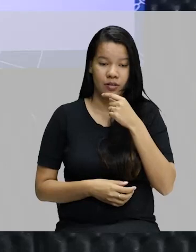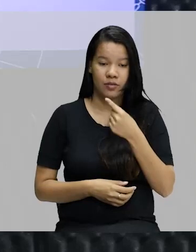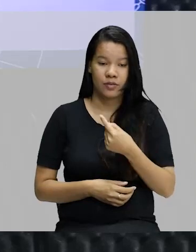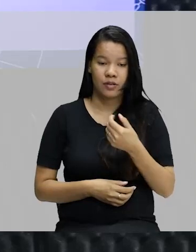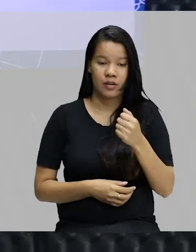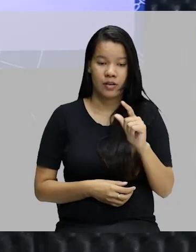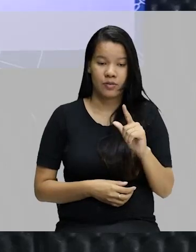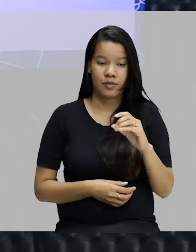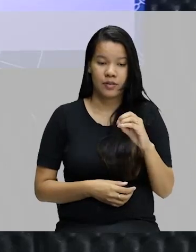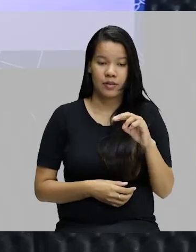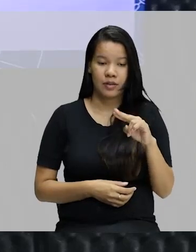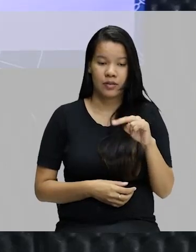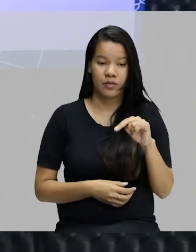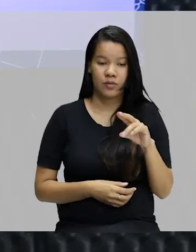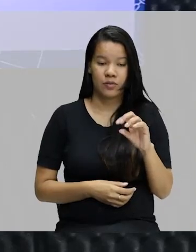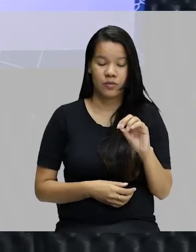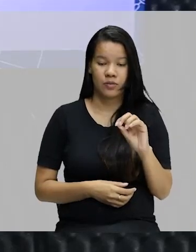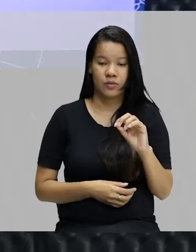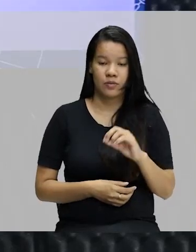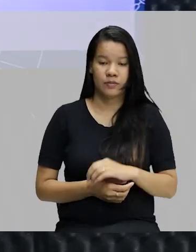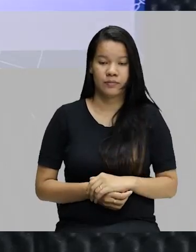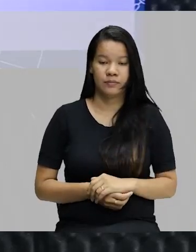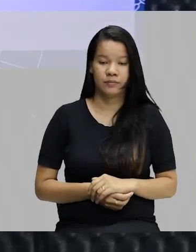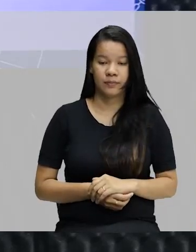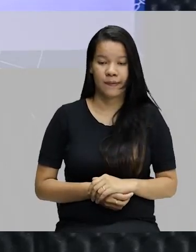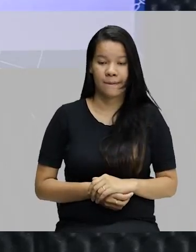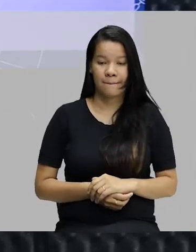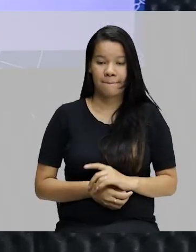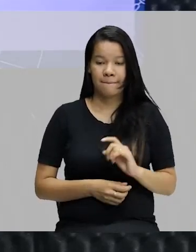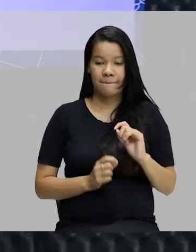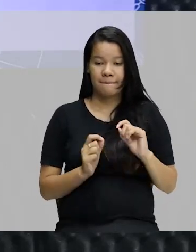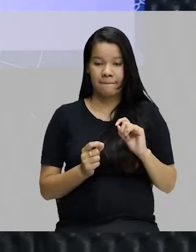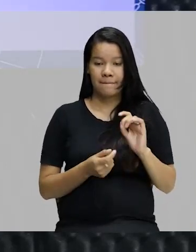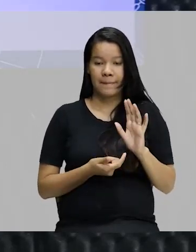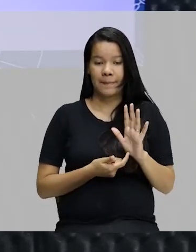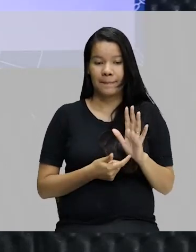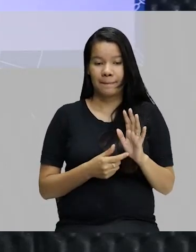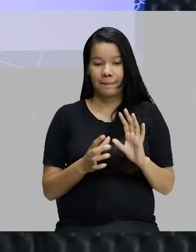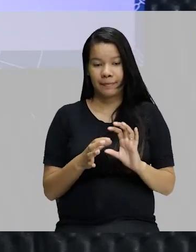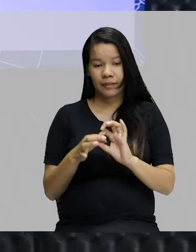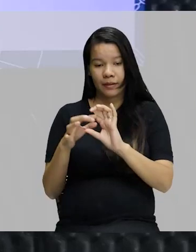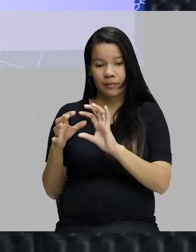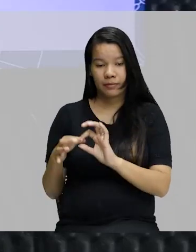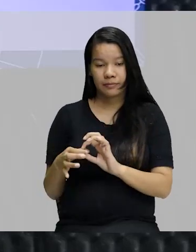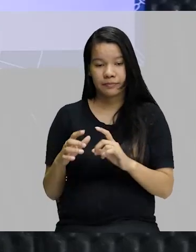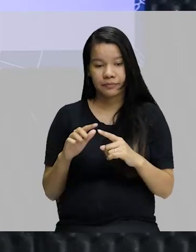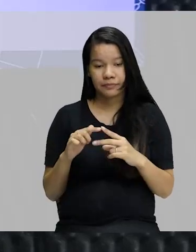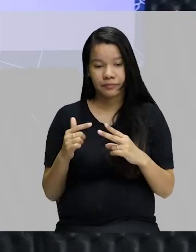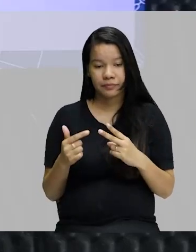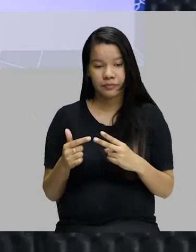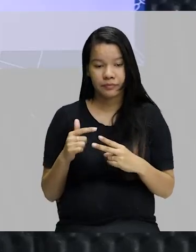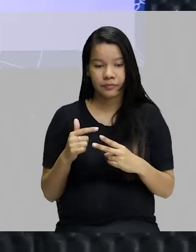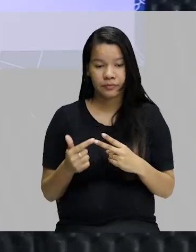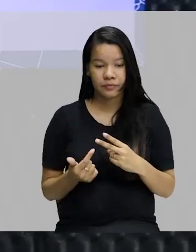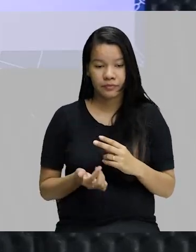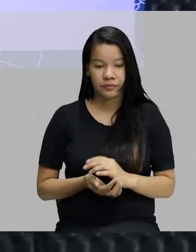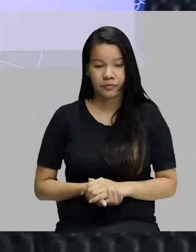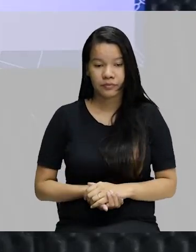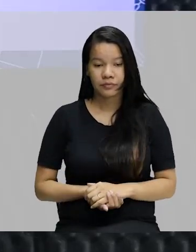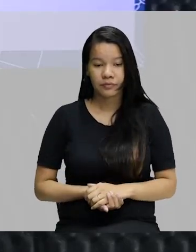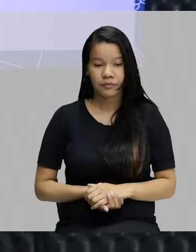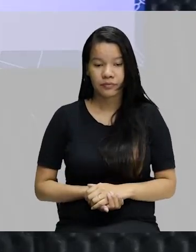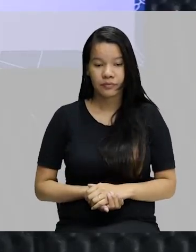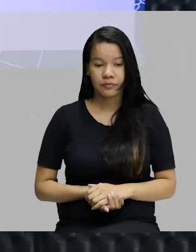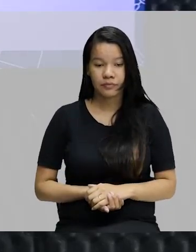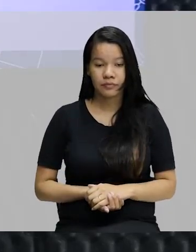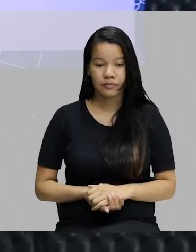alceno. O alceno é um hidrocarboneto que apresenta uma ligação dupla, certo? Hidrocarbonetos que apresentam